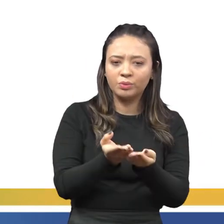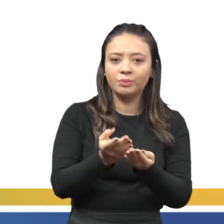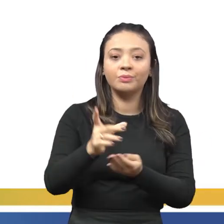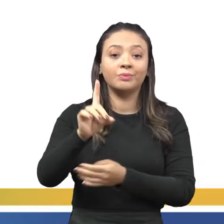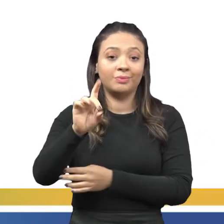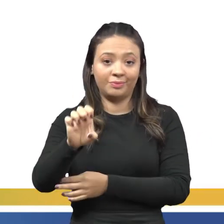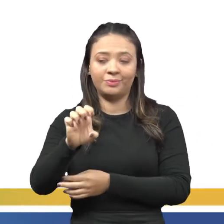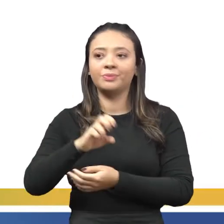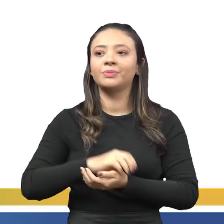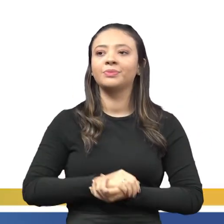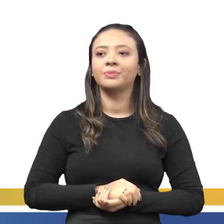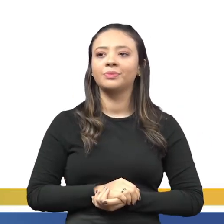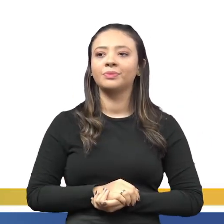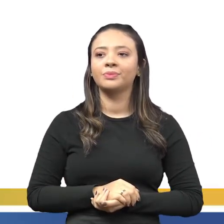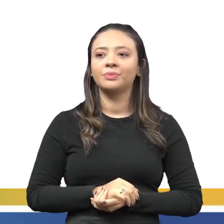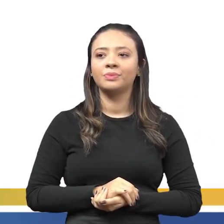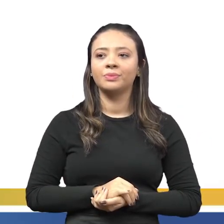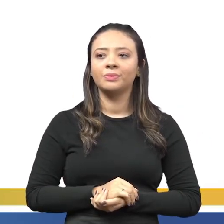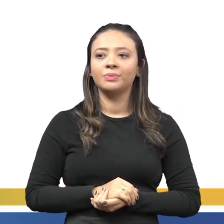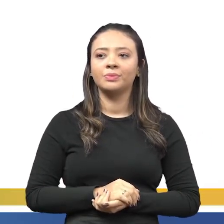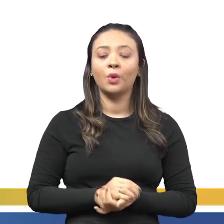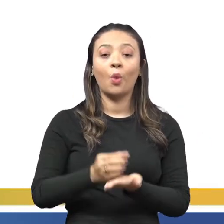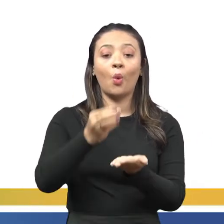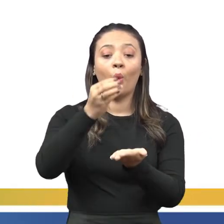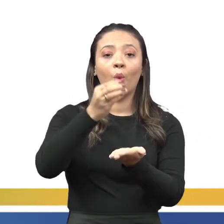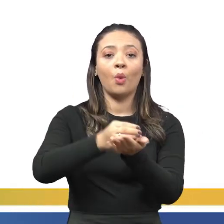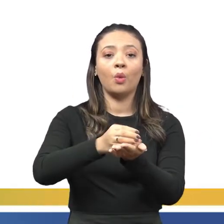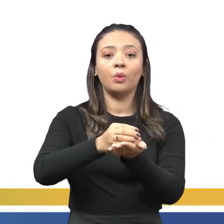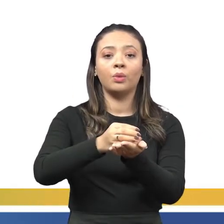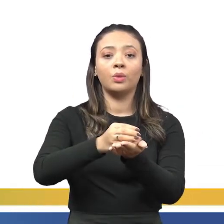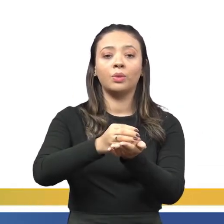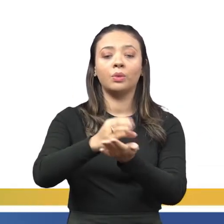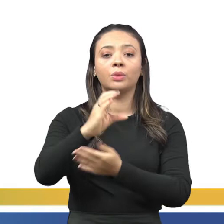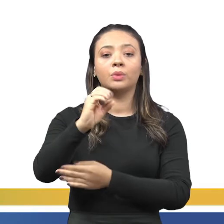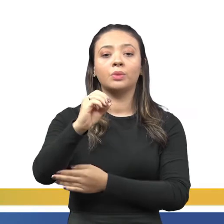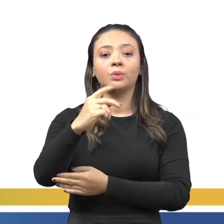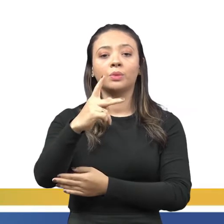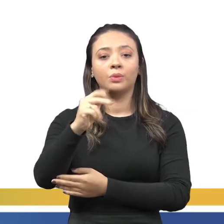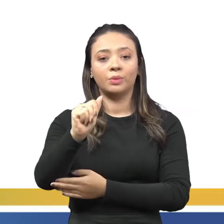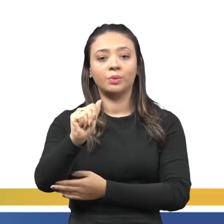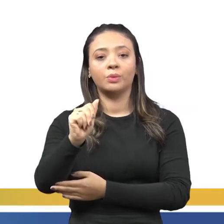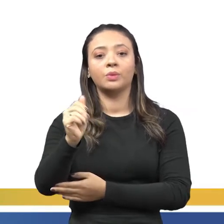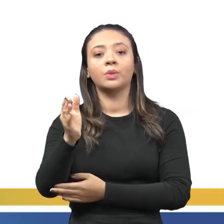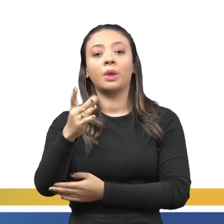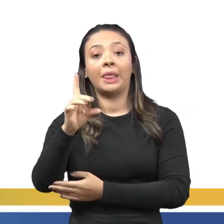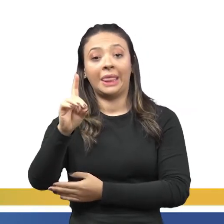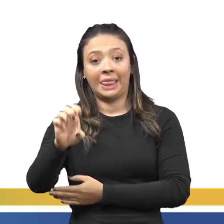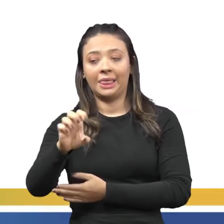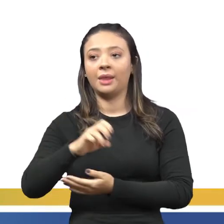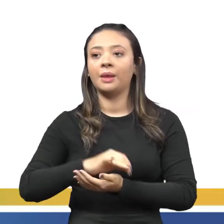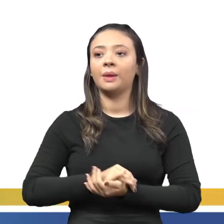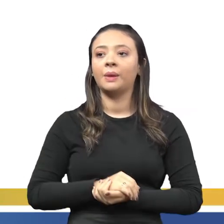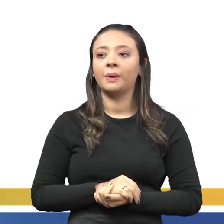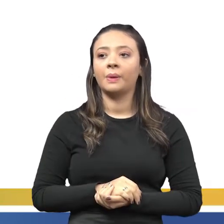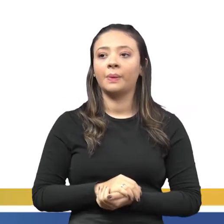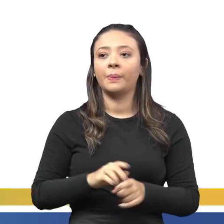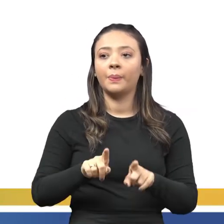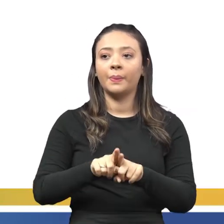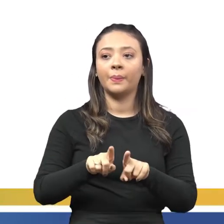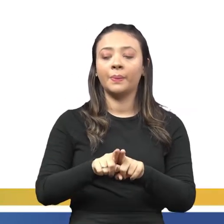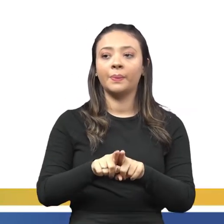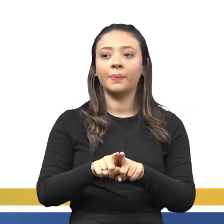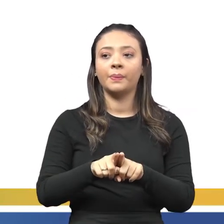de. A glass of. Um copo de. E a